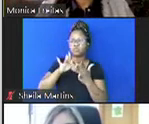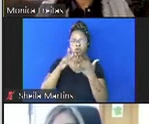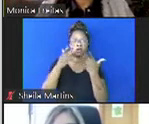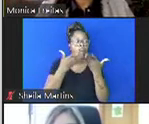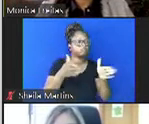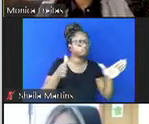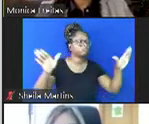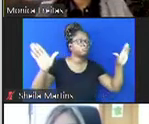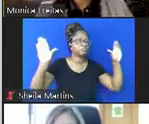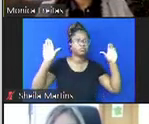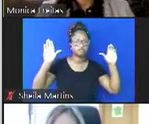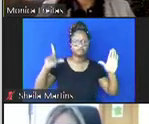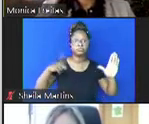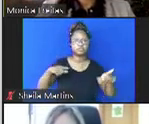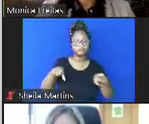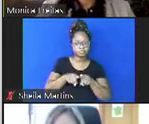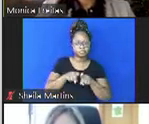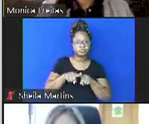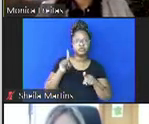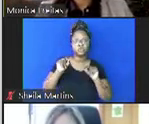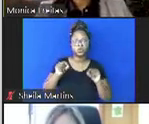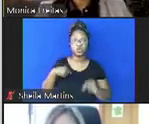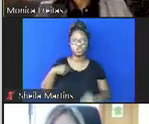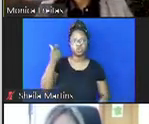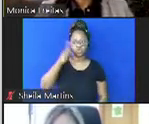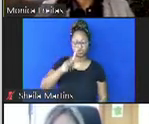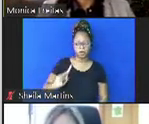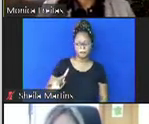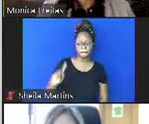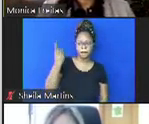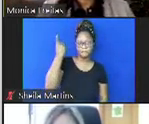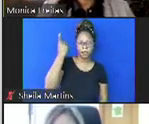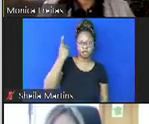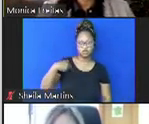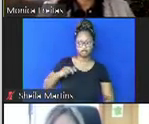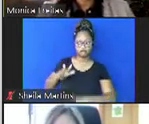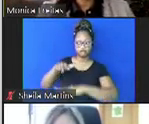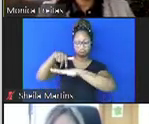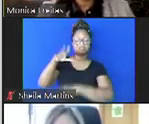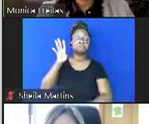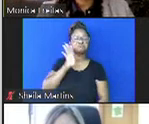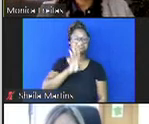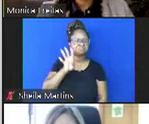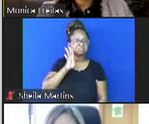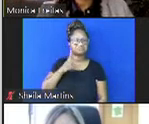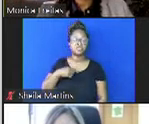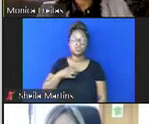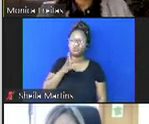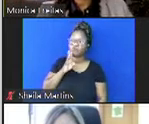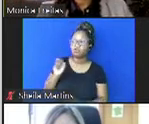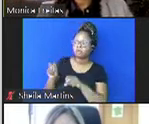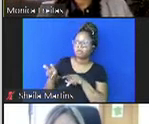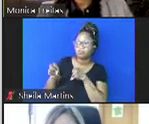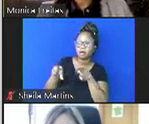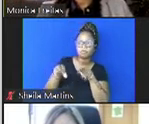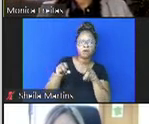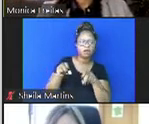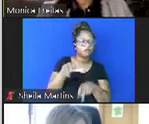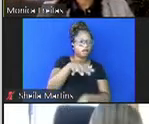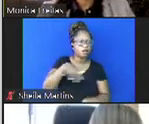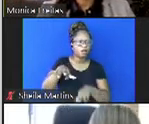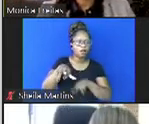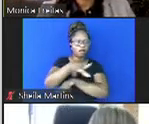Tem os network meetings, né, que eu fui, o meu primeiro foi em Münster, muito legal, eu conheci pessoas de diferentes áreas. E o